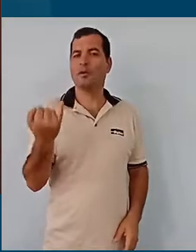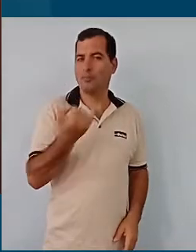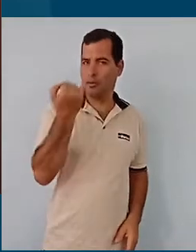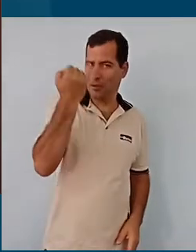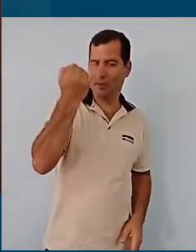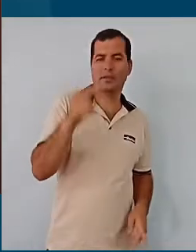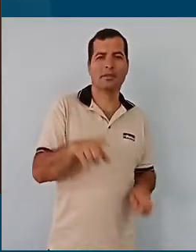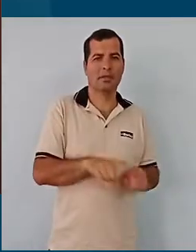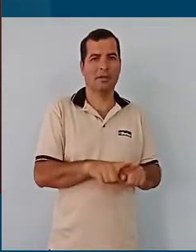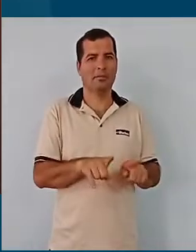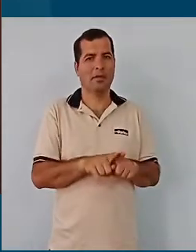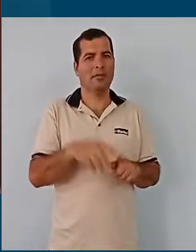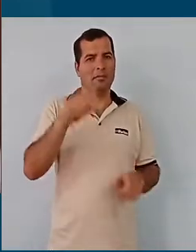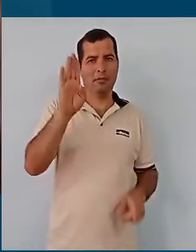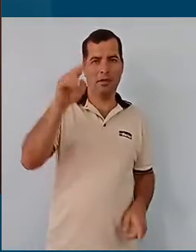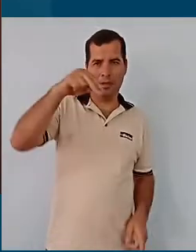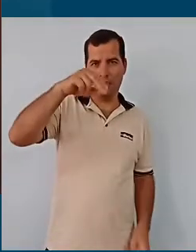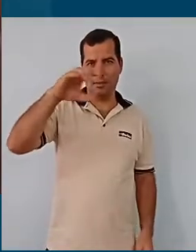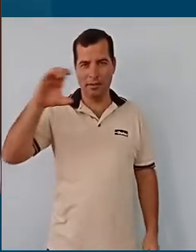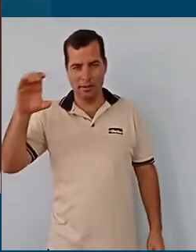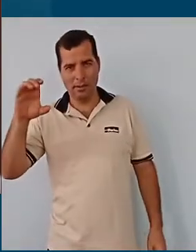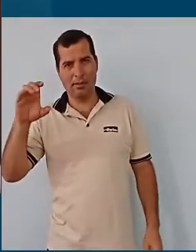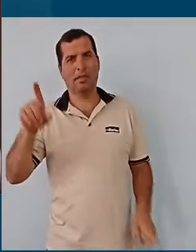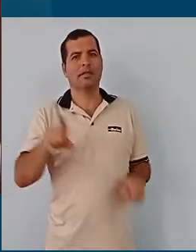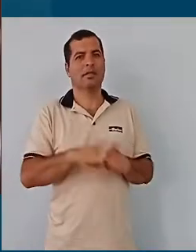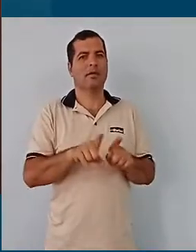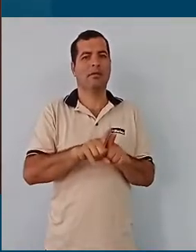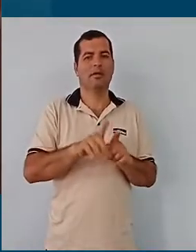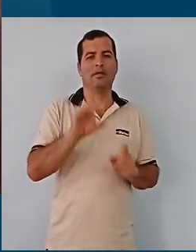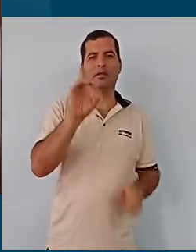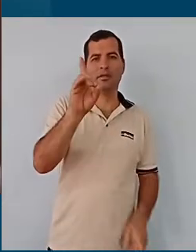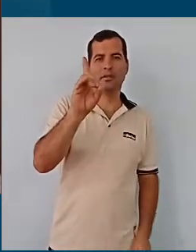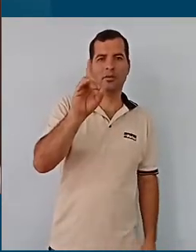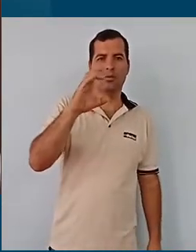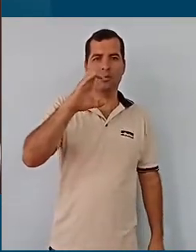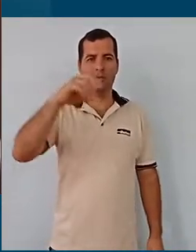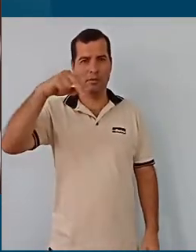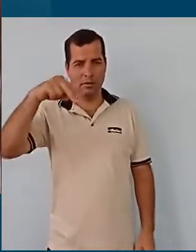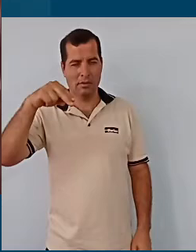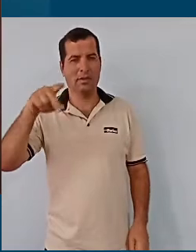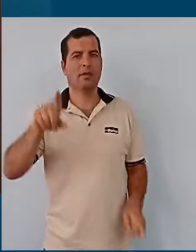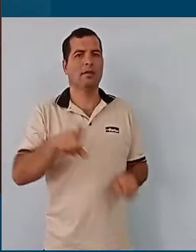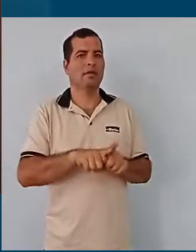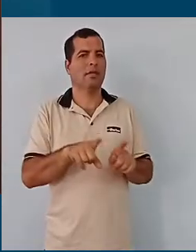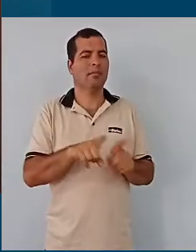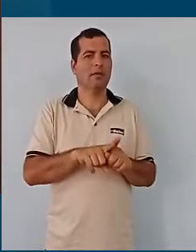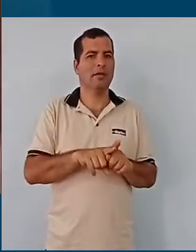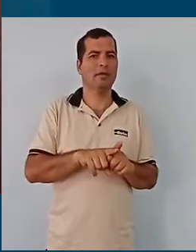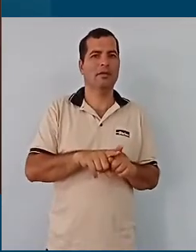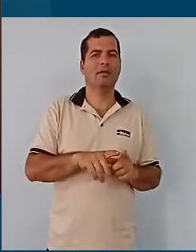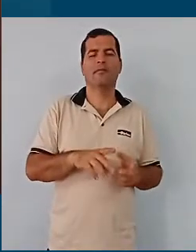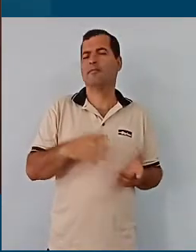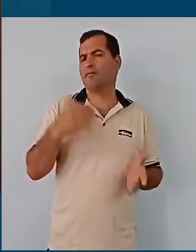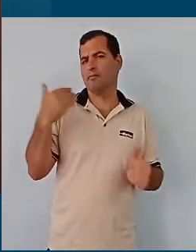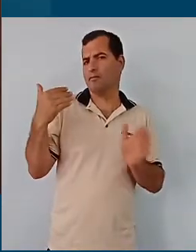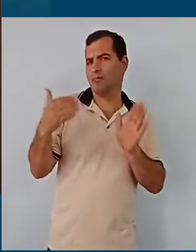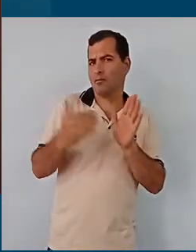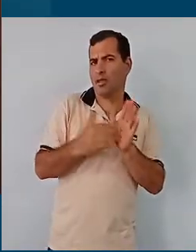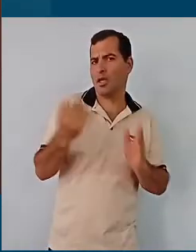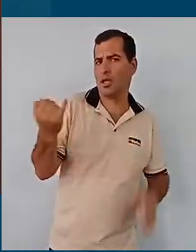trazido pela BNCC, pelas diretrizes, pela teoria histórico-cultural, a importância